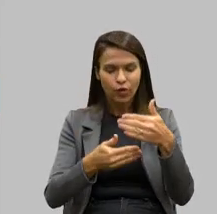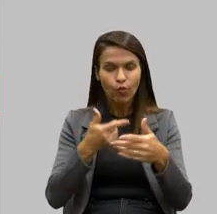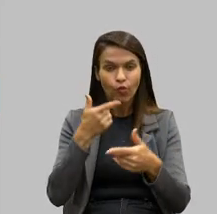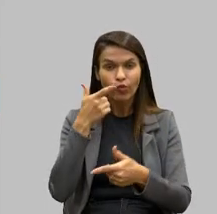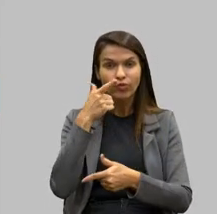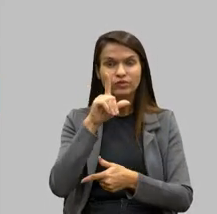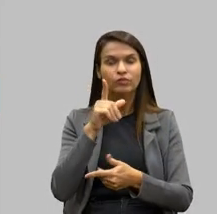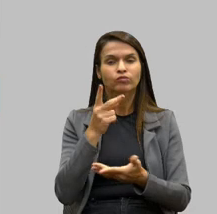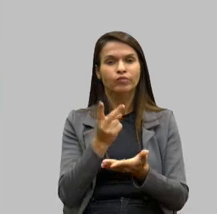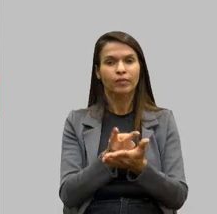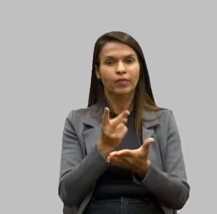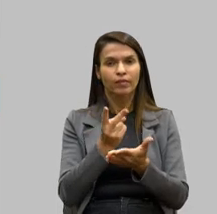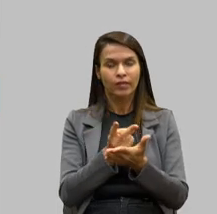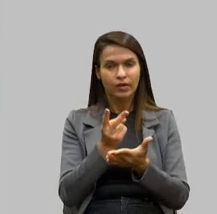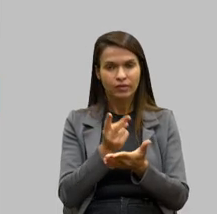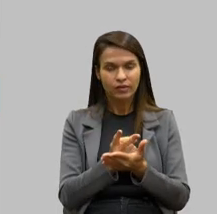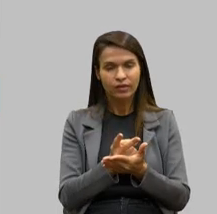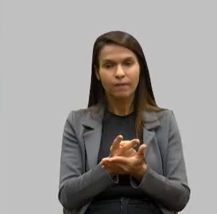manter